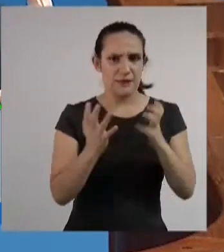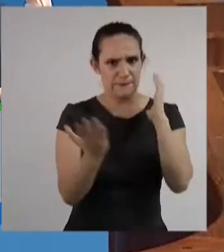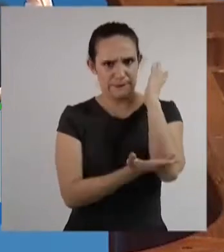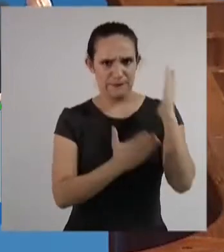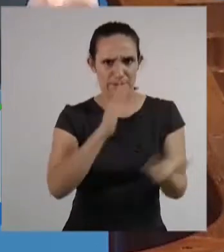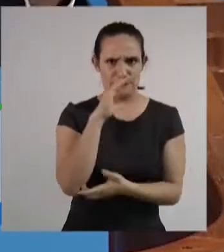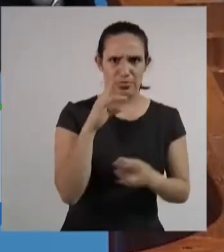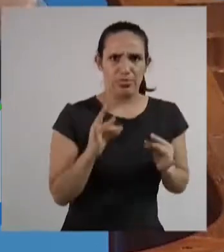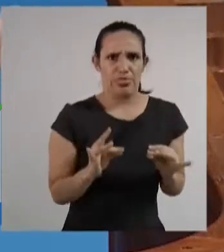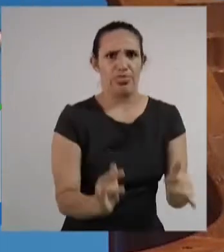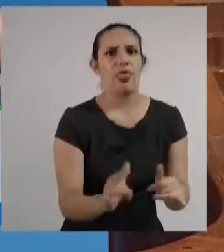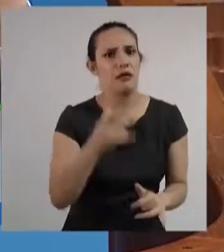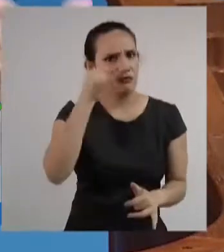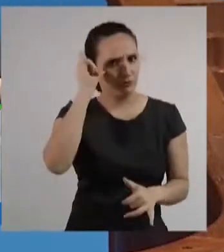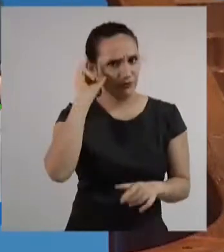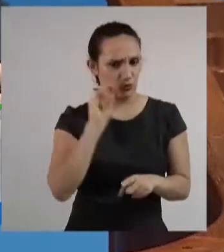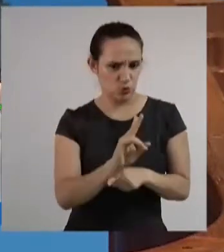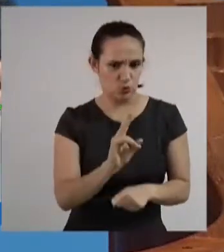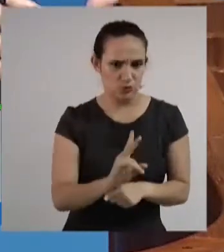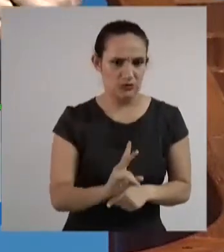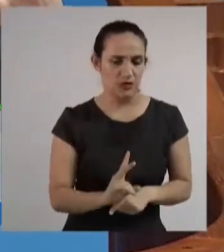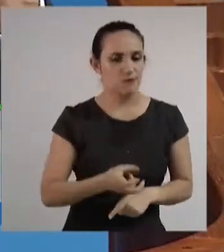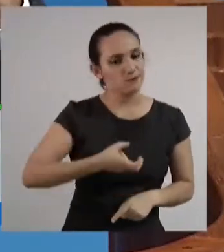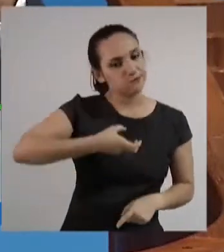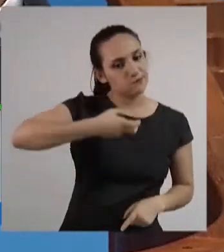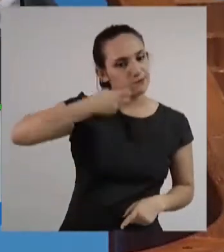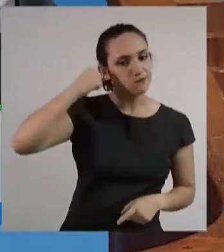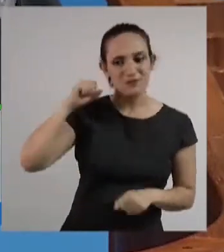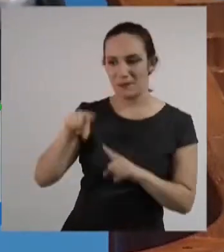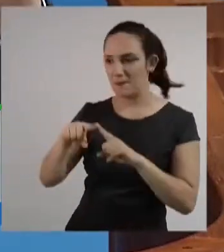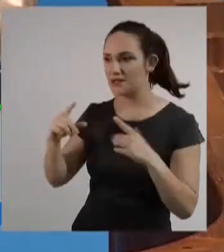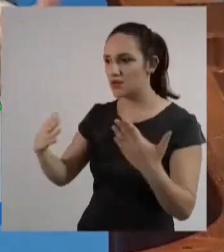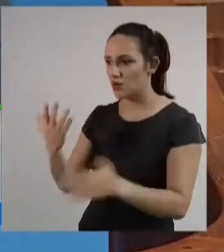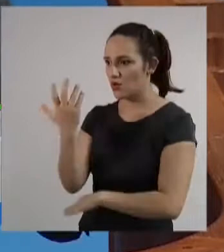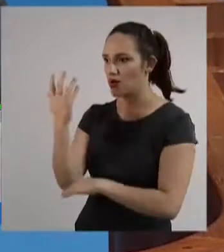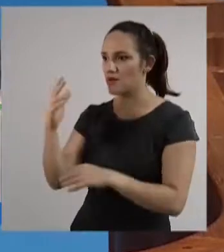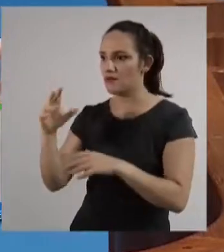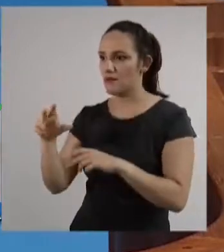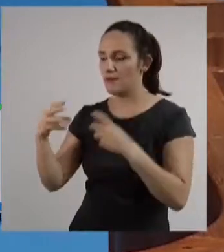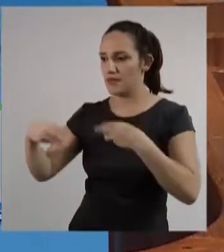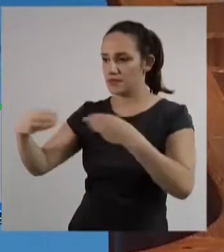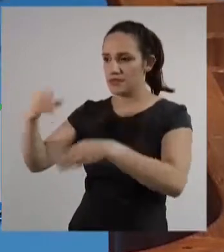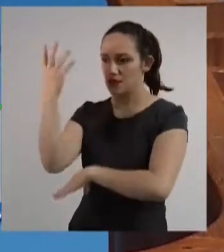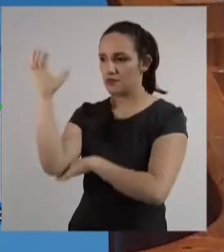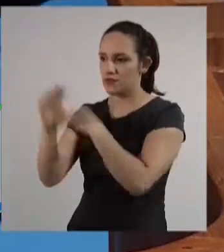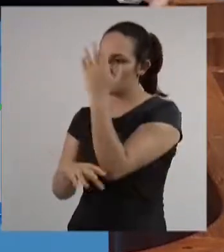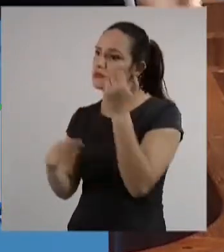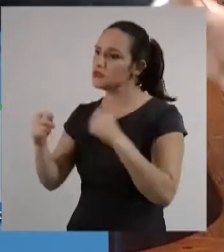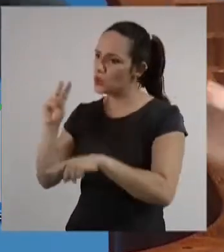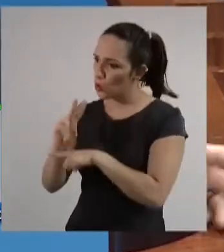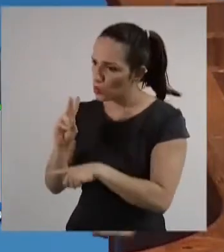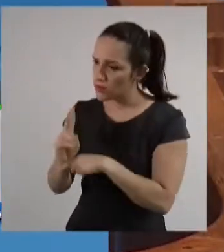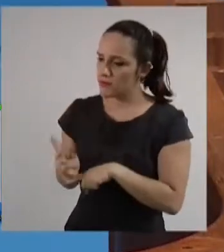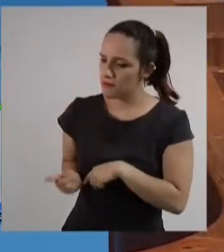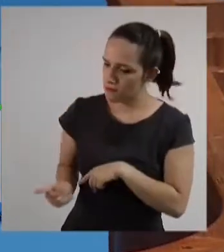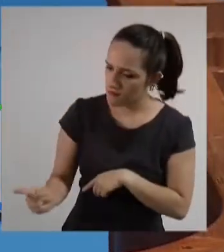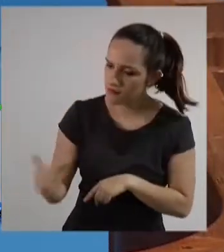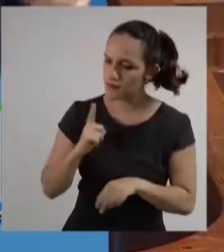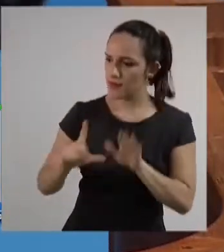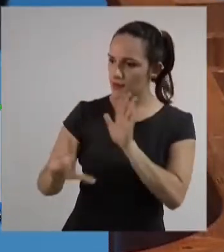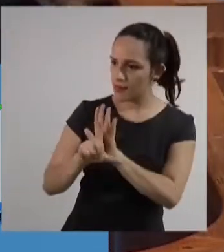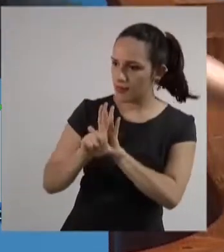gado. E o meio ambiente vem com aquela preocupação, não pode desmatar, tem que cuidar, tem a